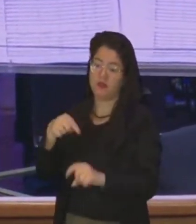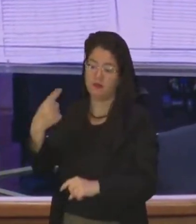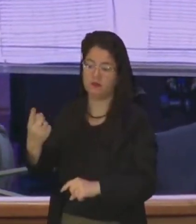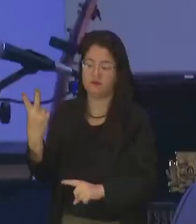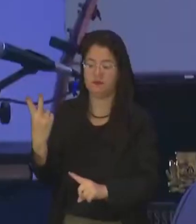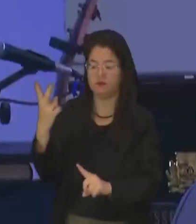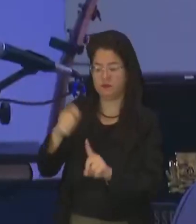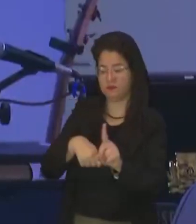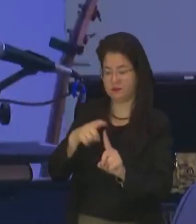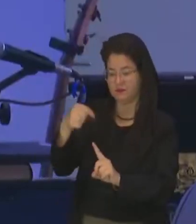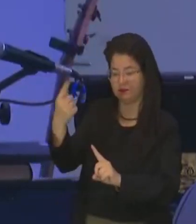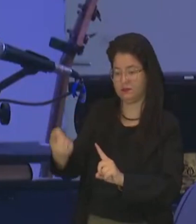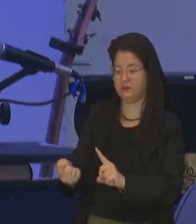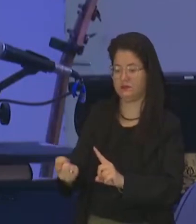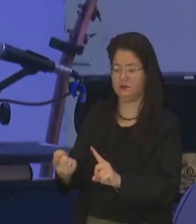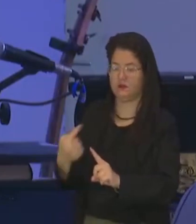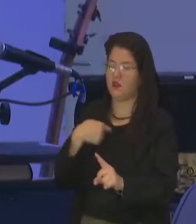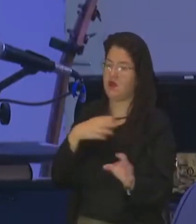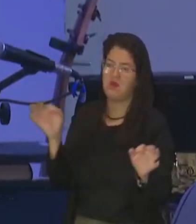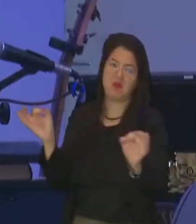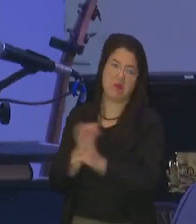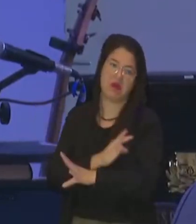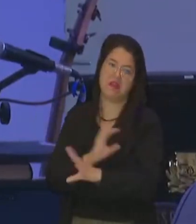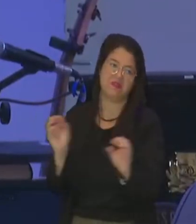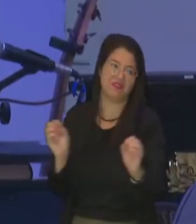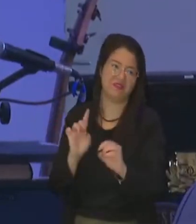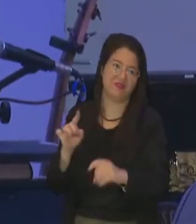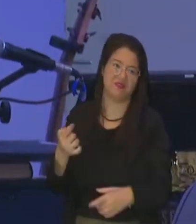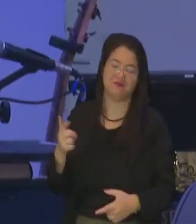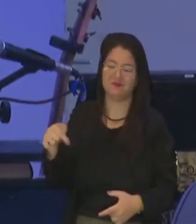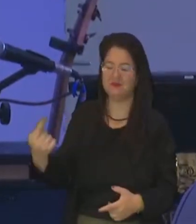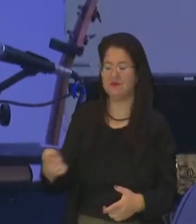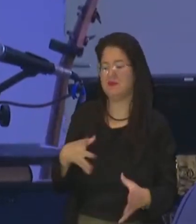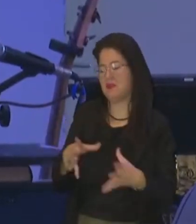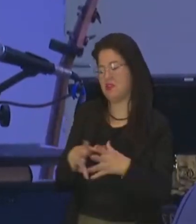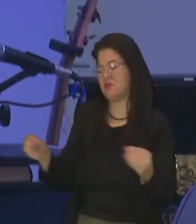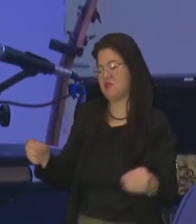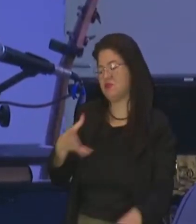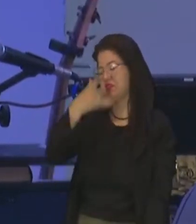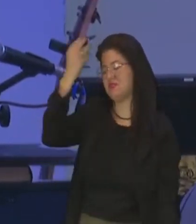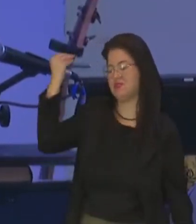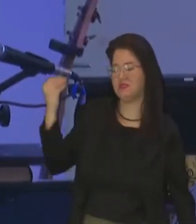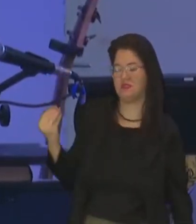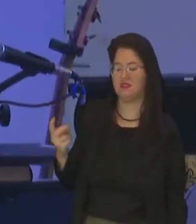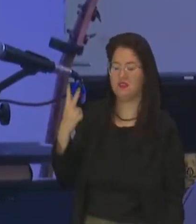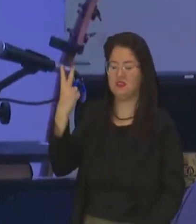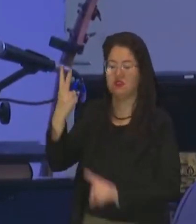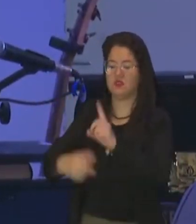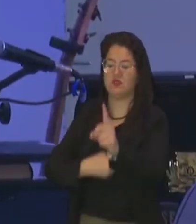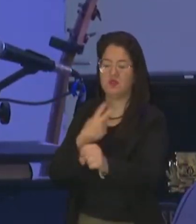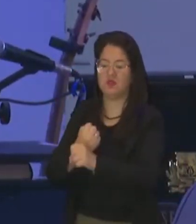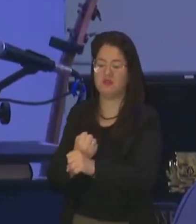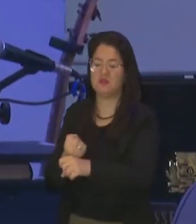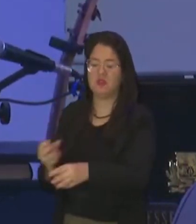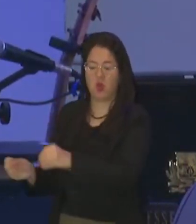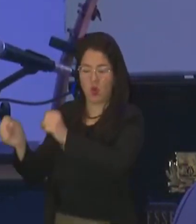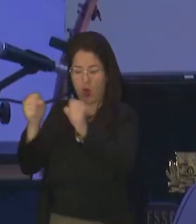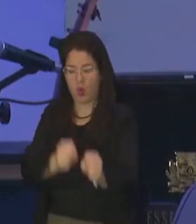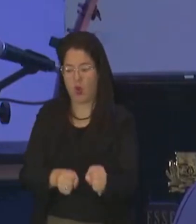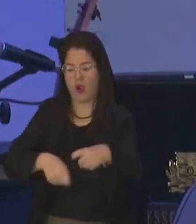2 meses. Eu já nem estava preparado mais. Aí passou, esqueceu. Deu 2 anos, ele botou a roça dele